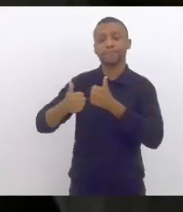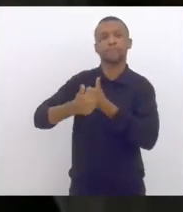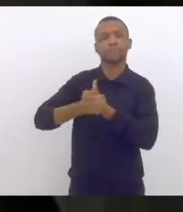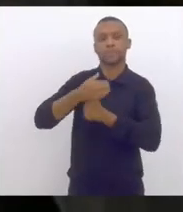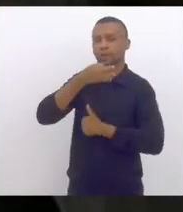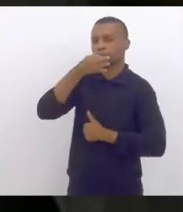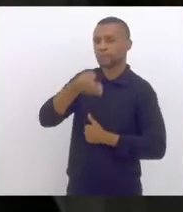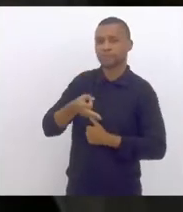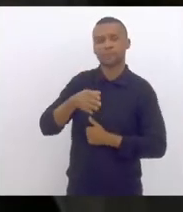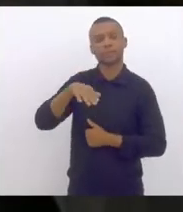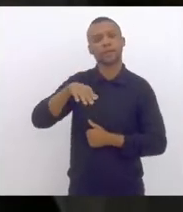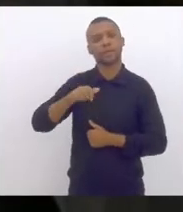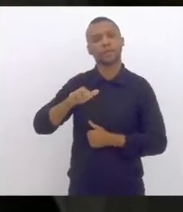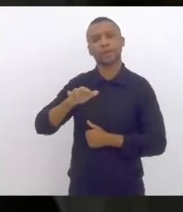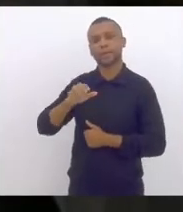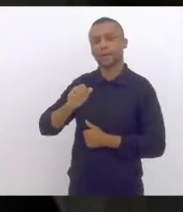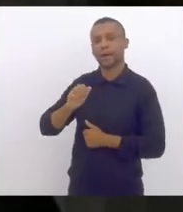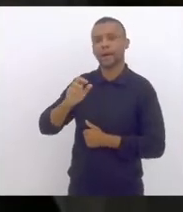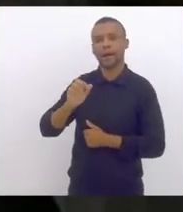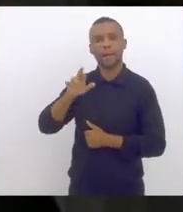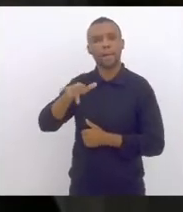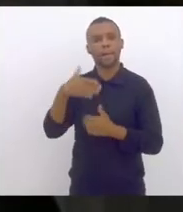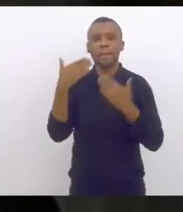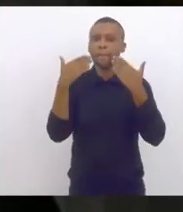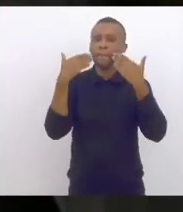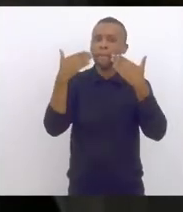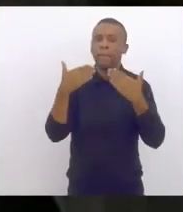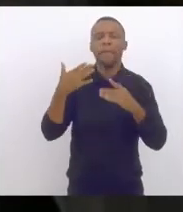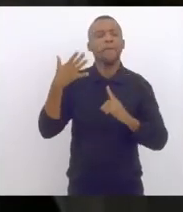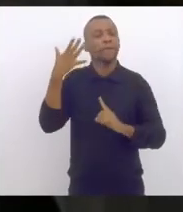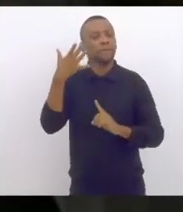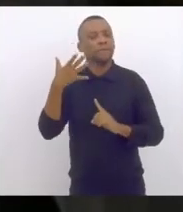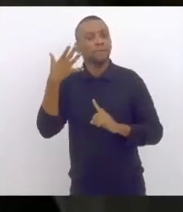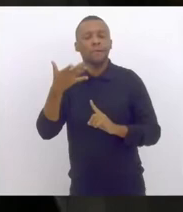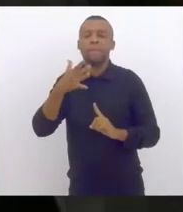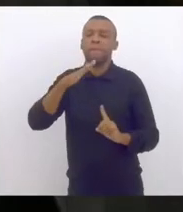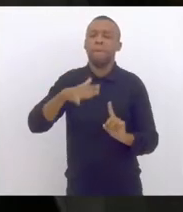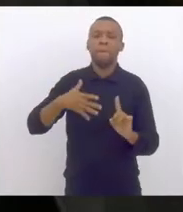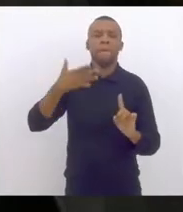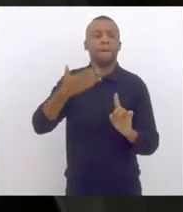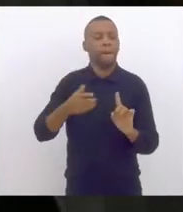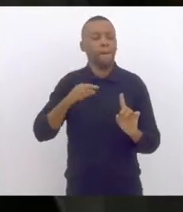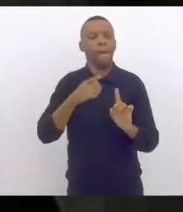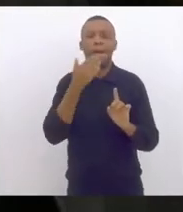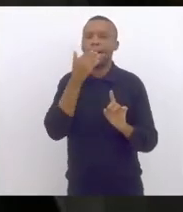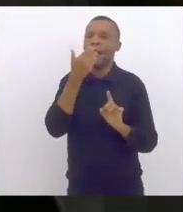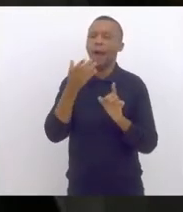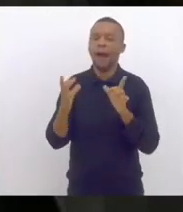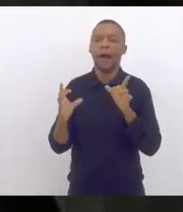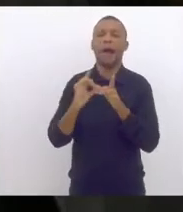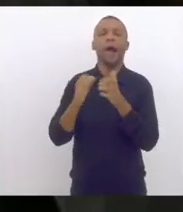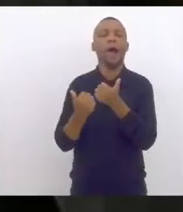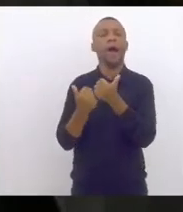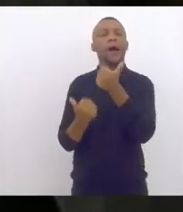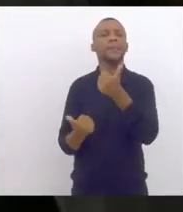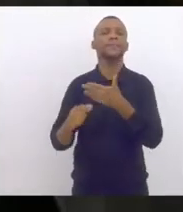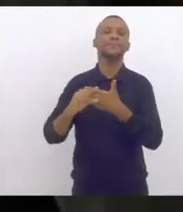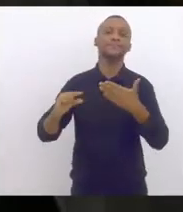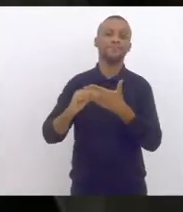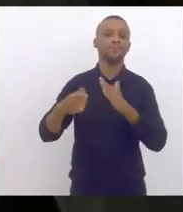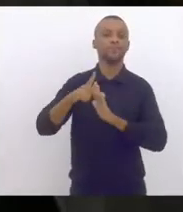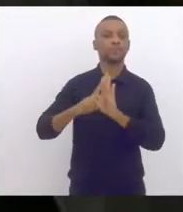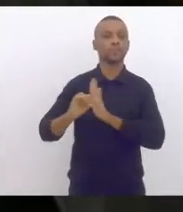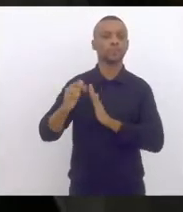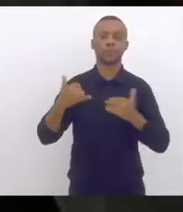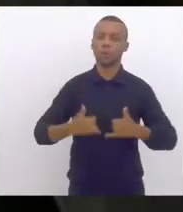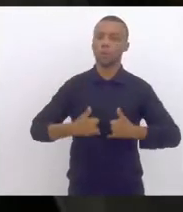Maria Carmen, a quem eu quero aqui, de público, de viva voz, homenagear, me associar à autoria desse projeto, dizer que você é um orgulho